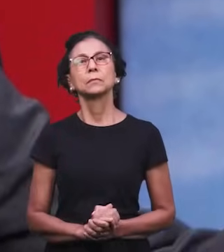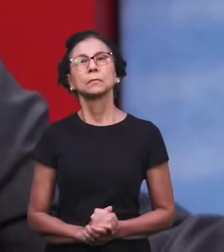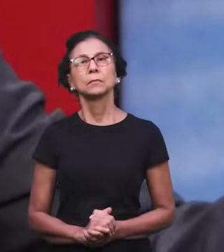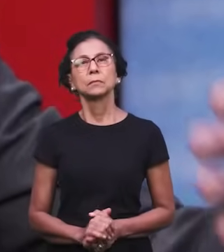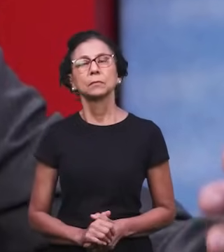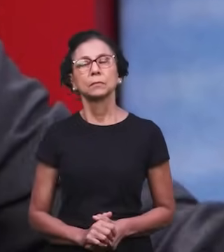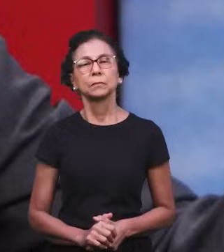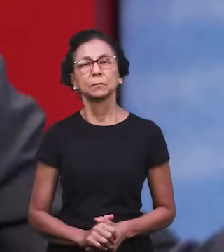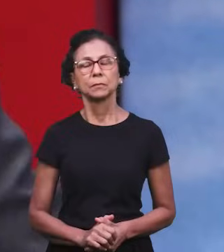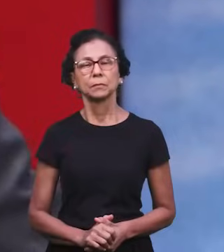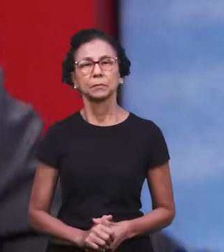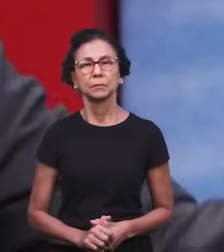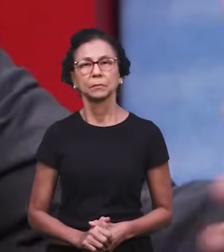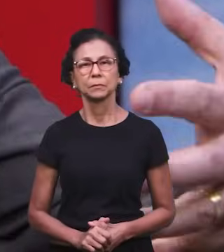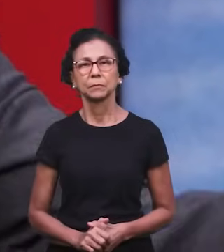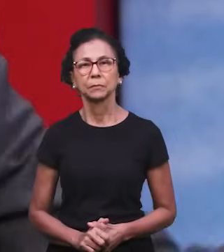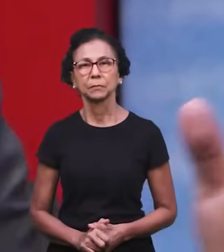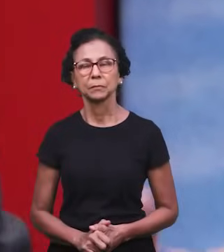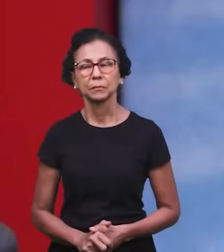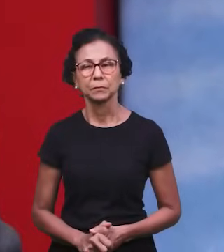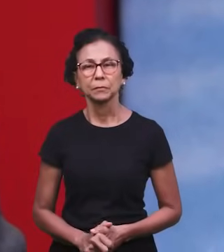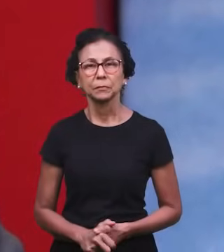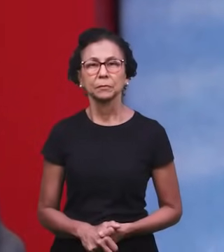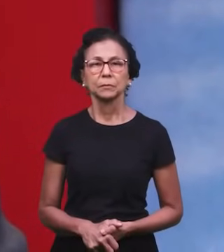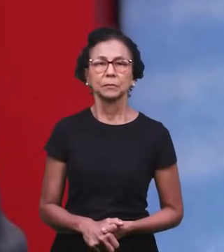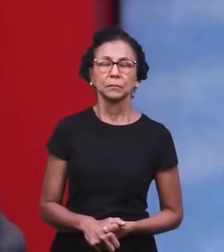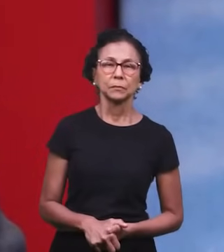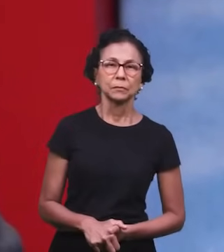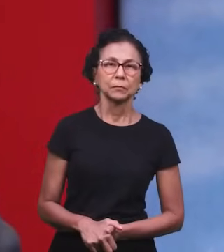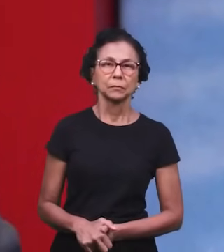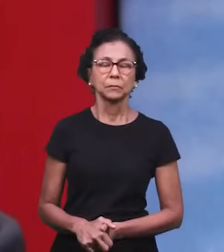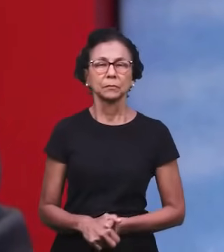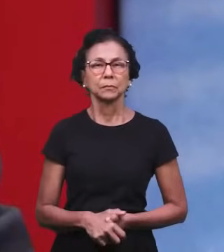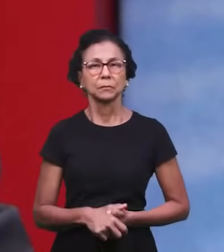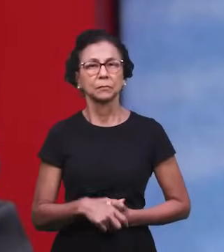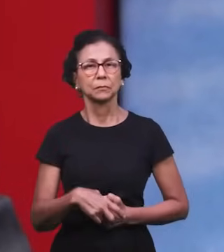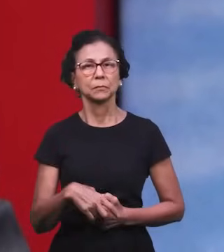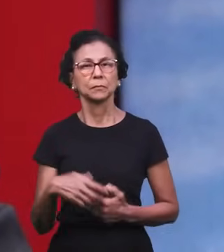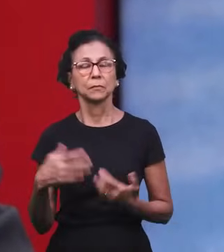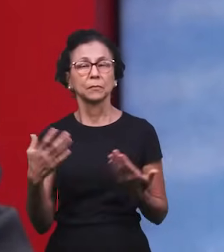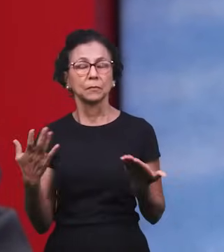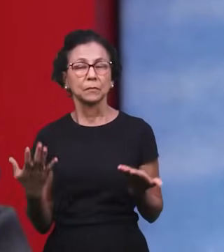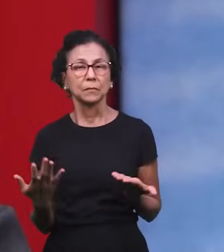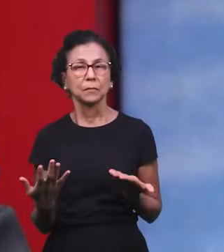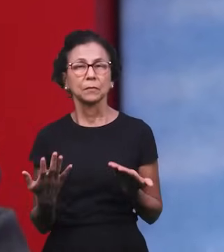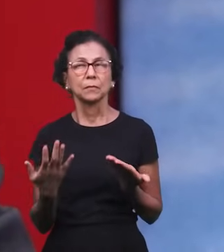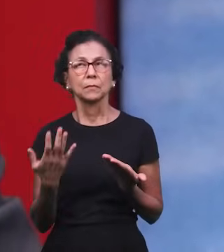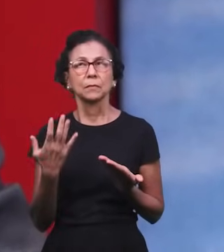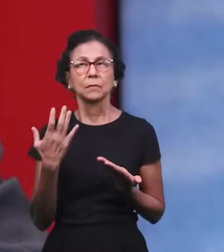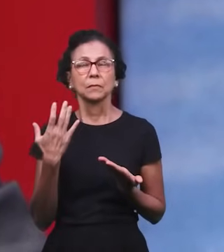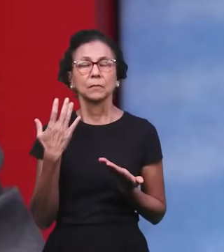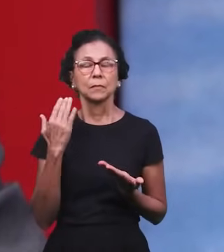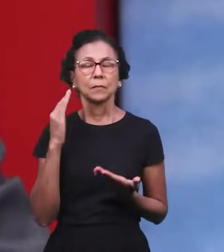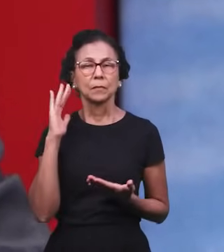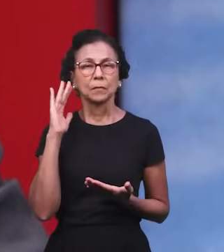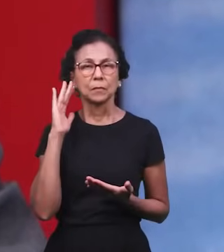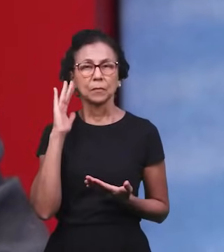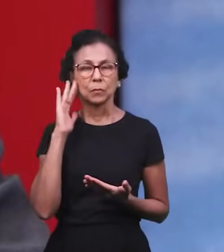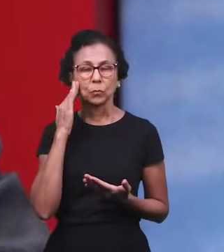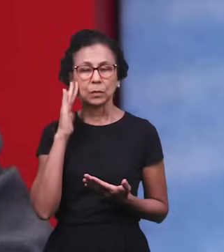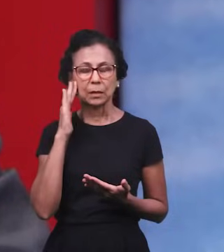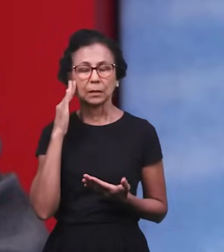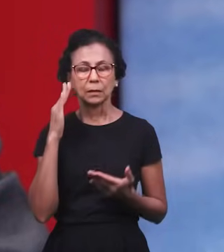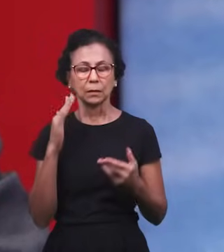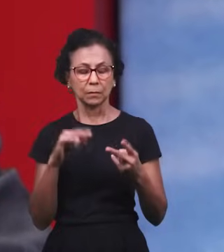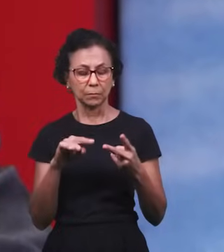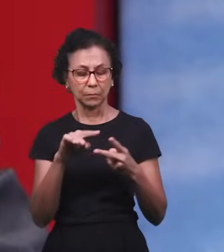que a cultura colocou, né, em torno deles é se voltando para a palavra e aplicando aquilo